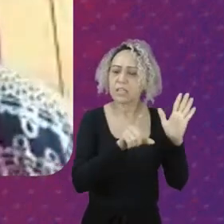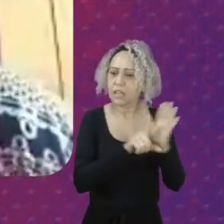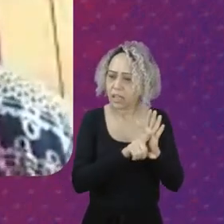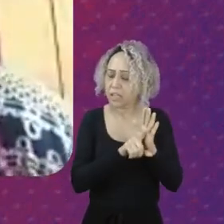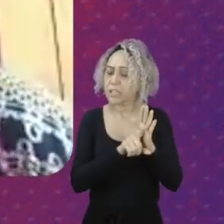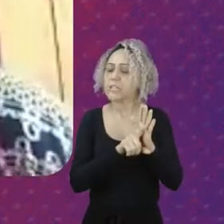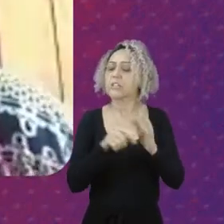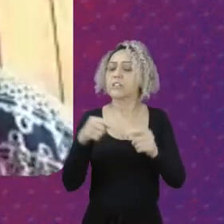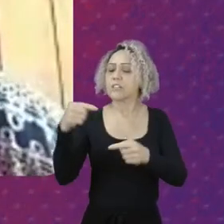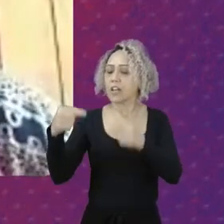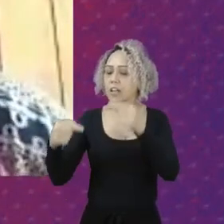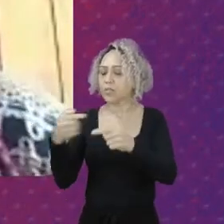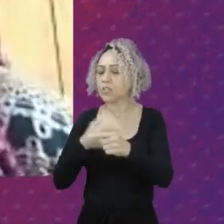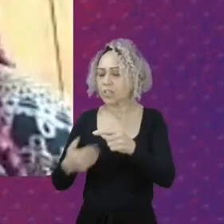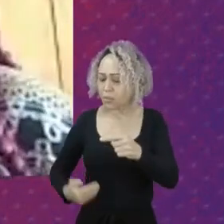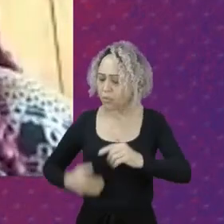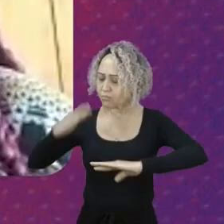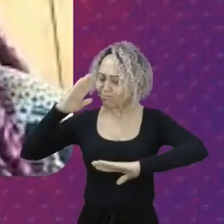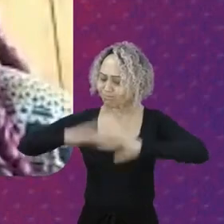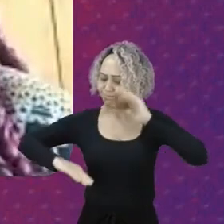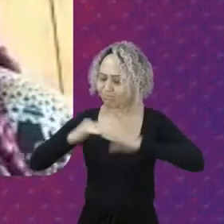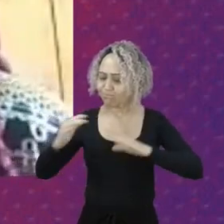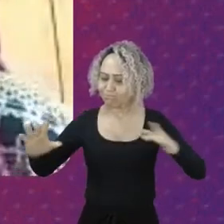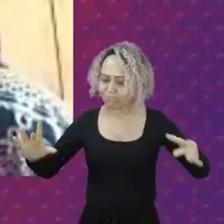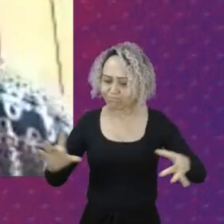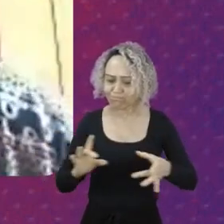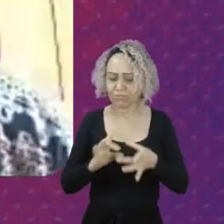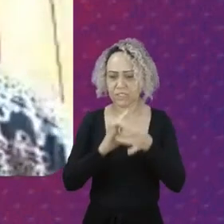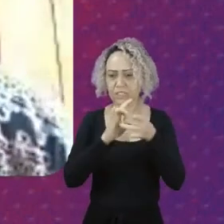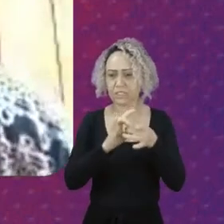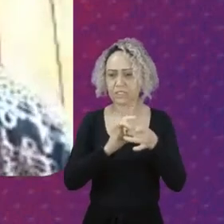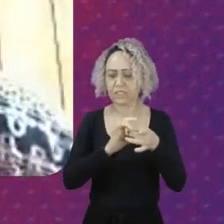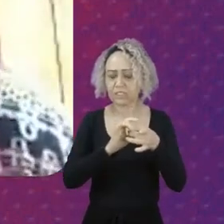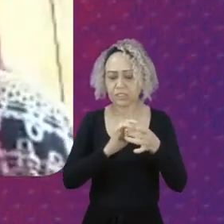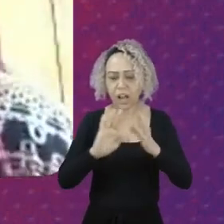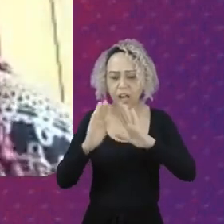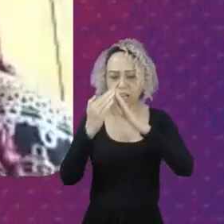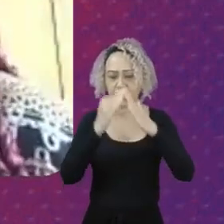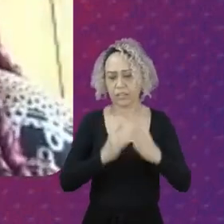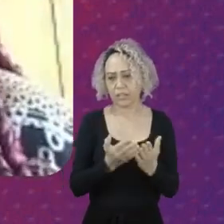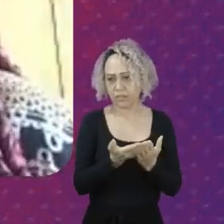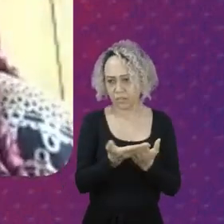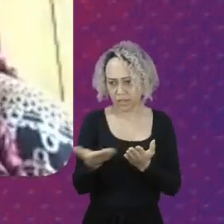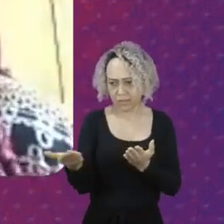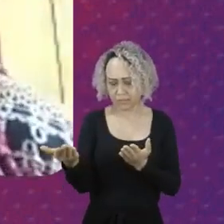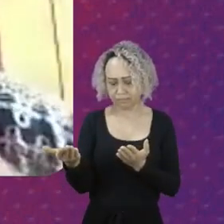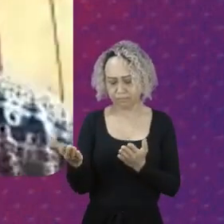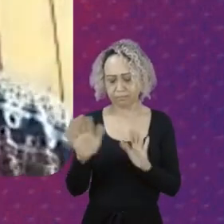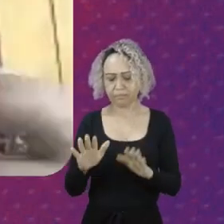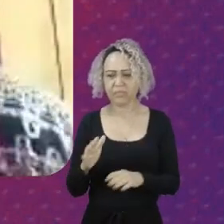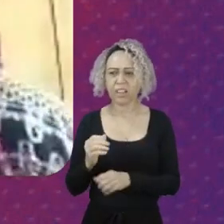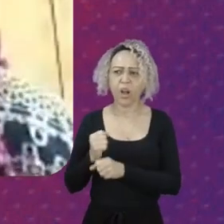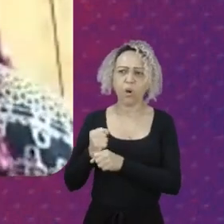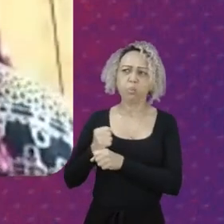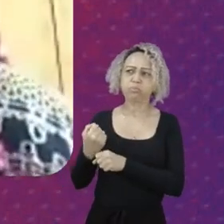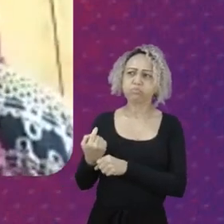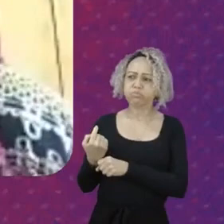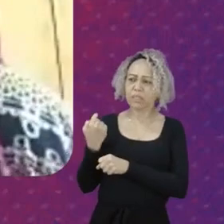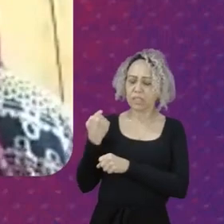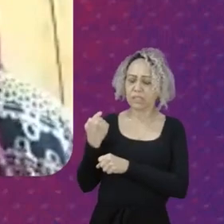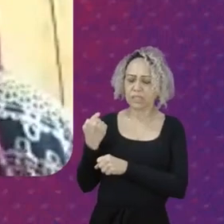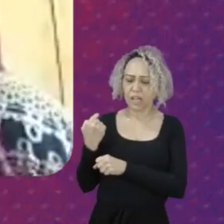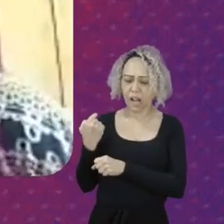das políticas inerentes a esse espaço. Nós dissemos, há alguns anos atrás, isso